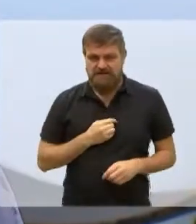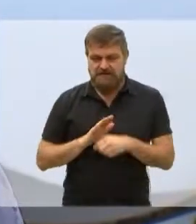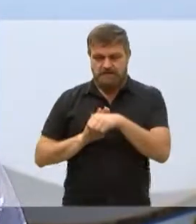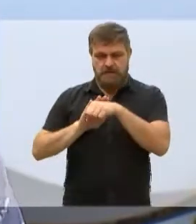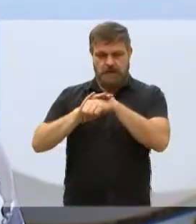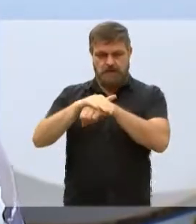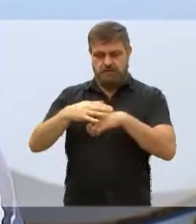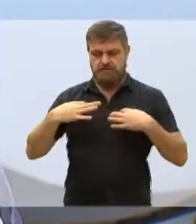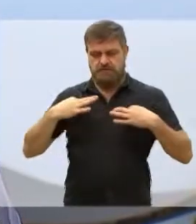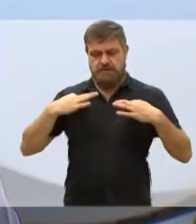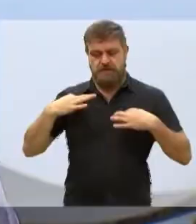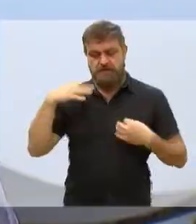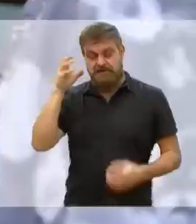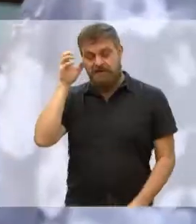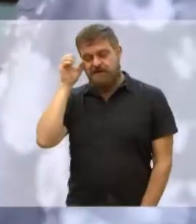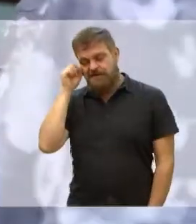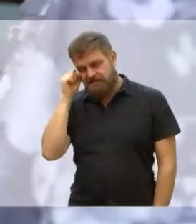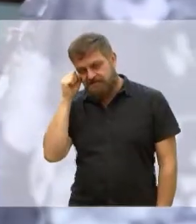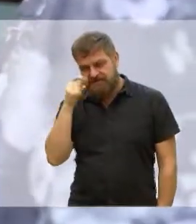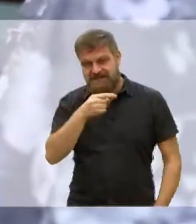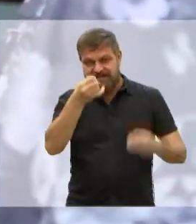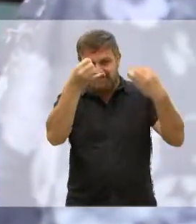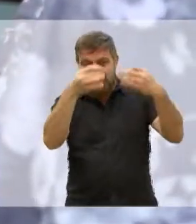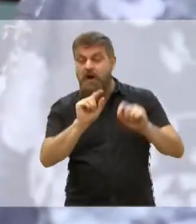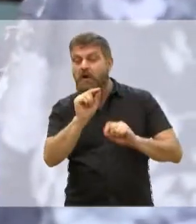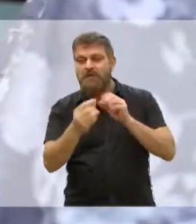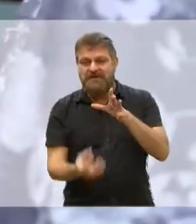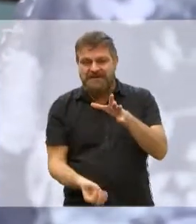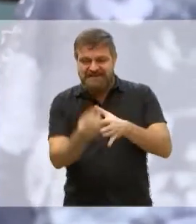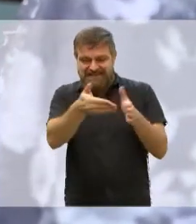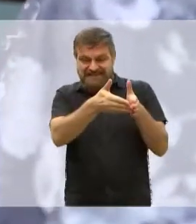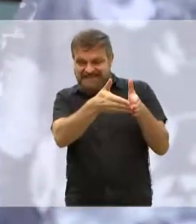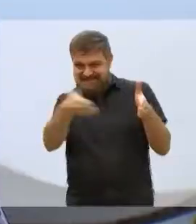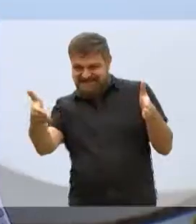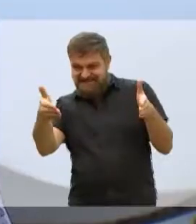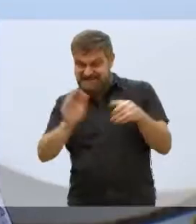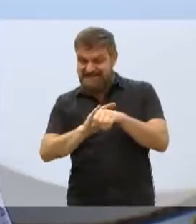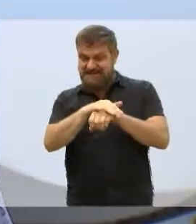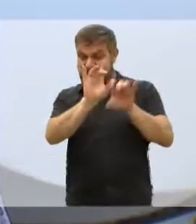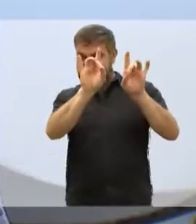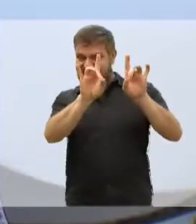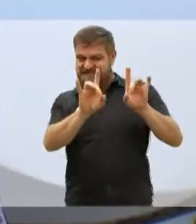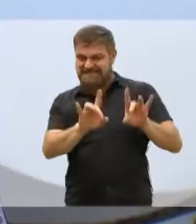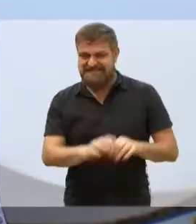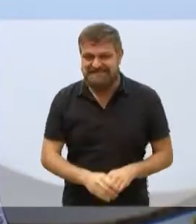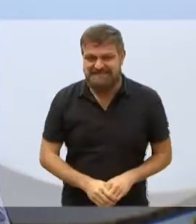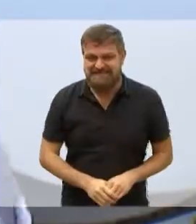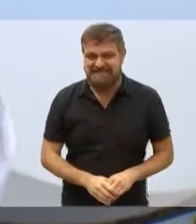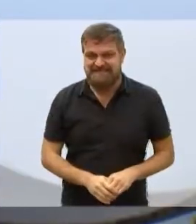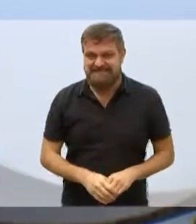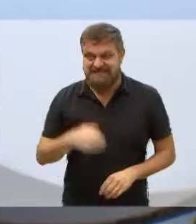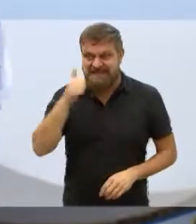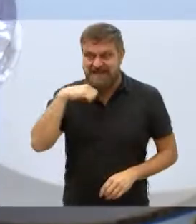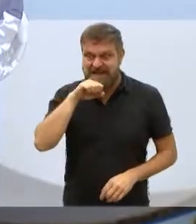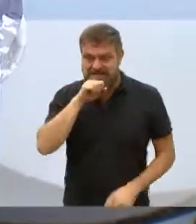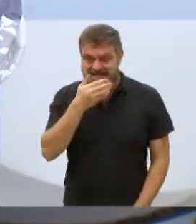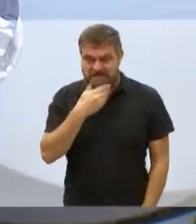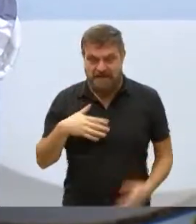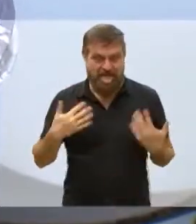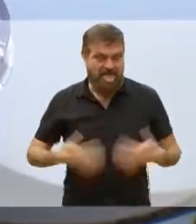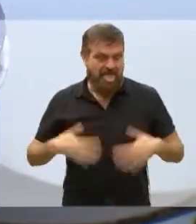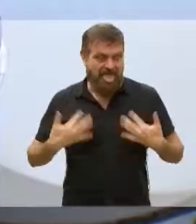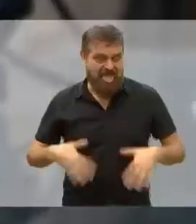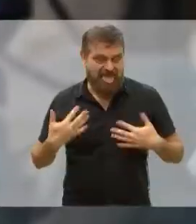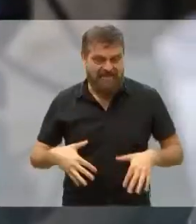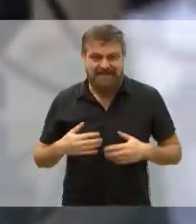criou uma noite do pijama e ela vai contar o que aconteceu nesta noite. Acho que os pais,